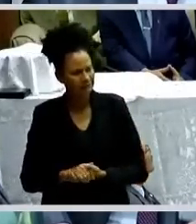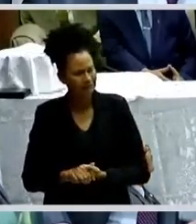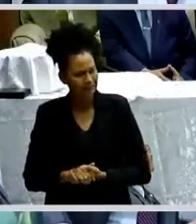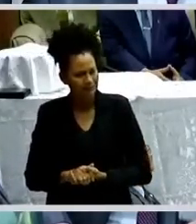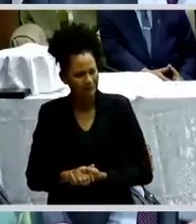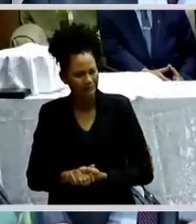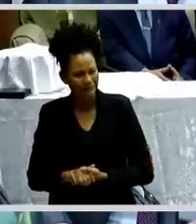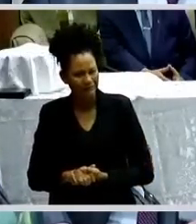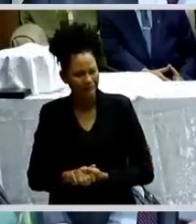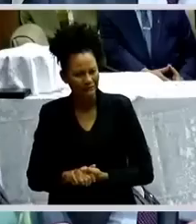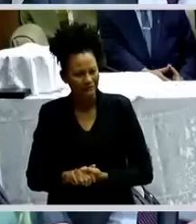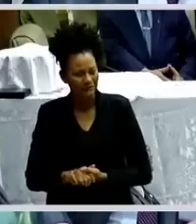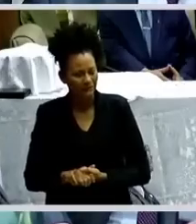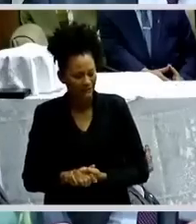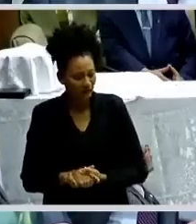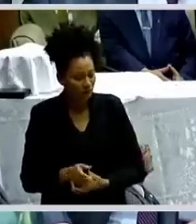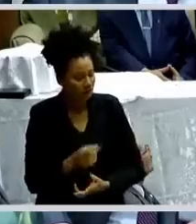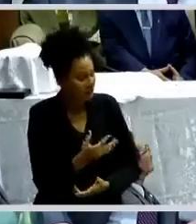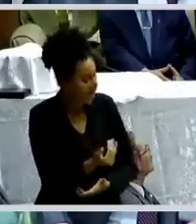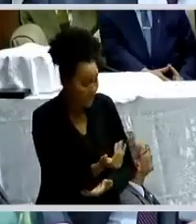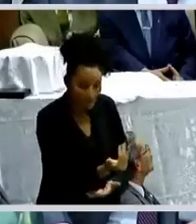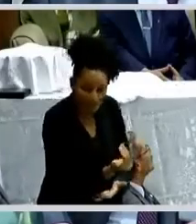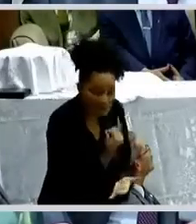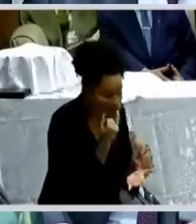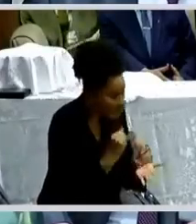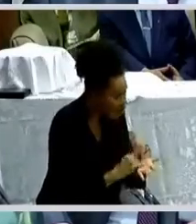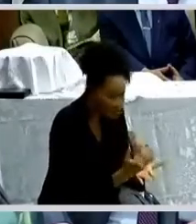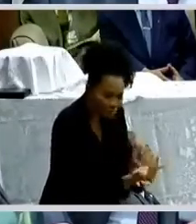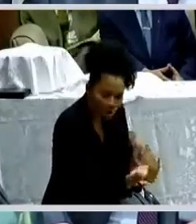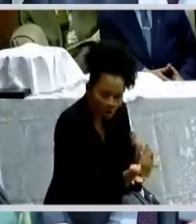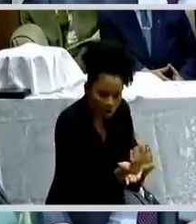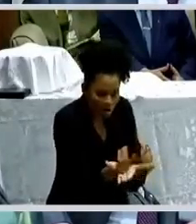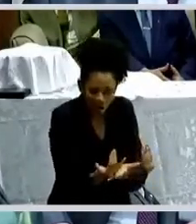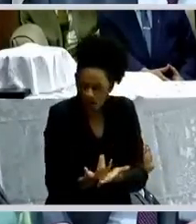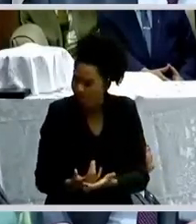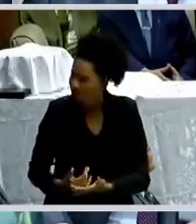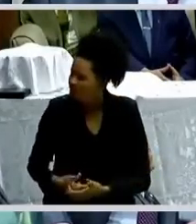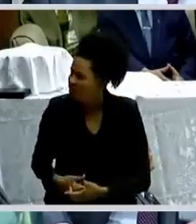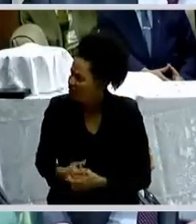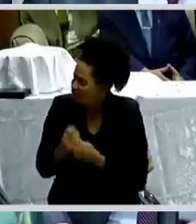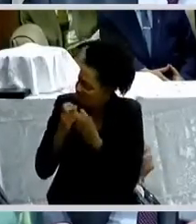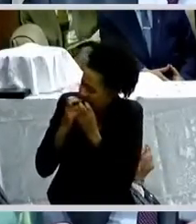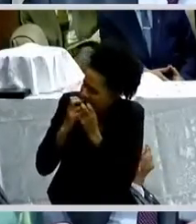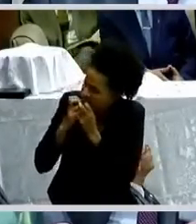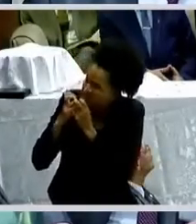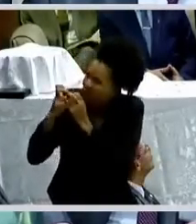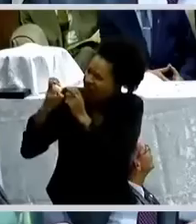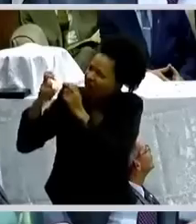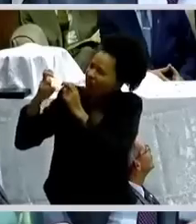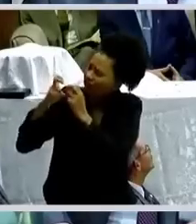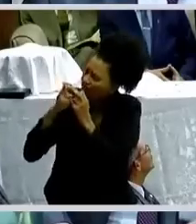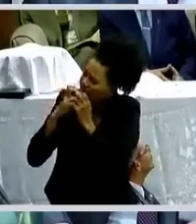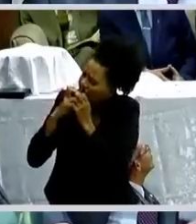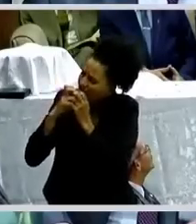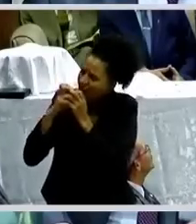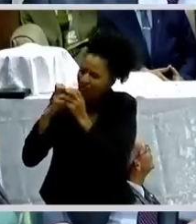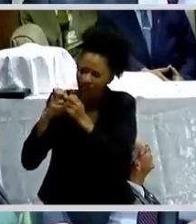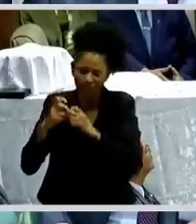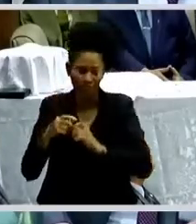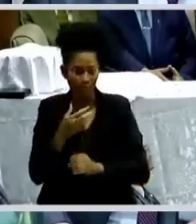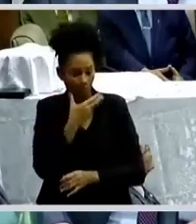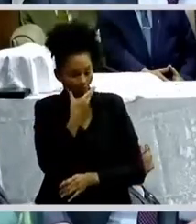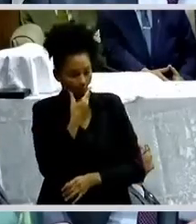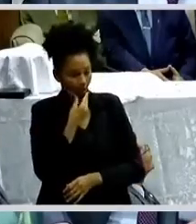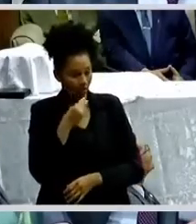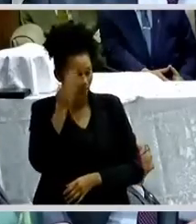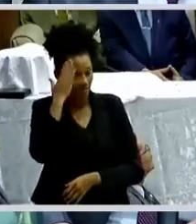E ele apertando o povo por mais impostos. O povo clamava, mas Salomão não